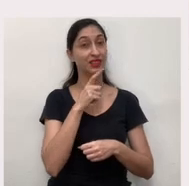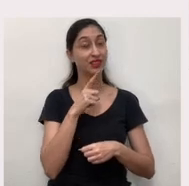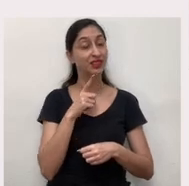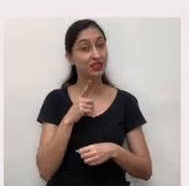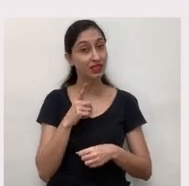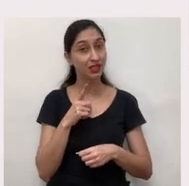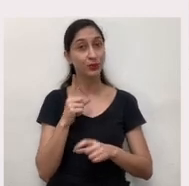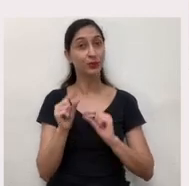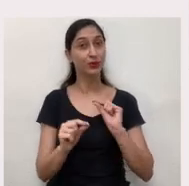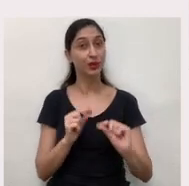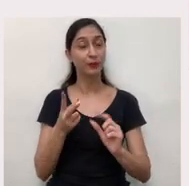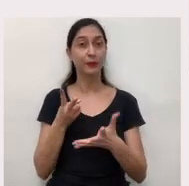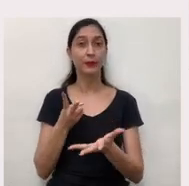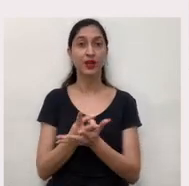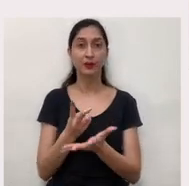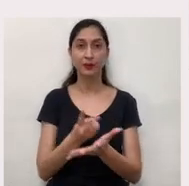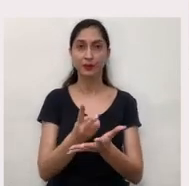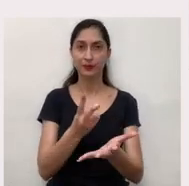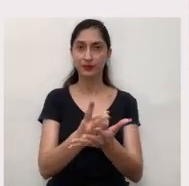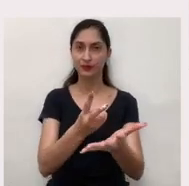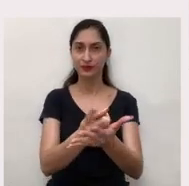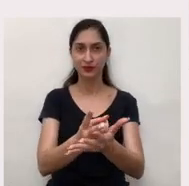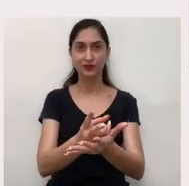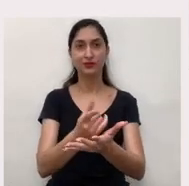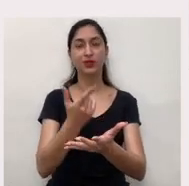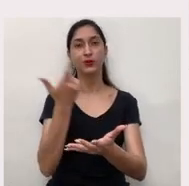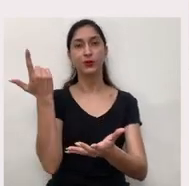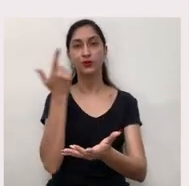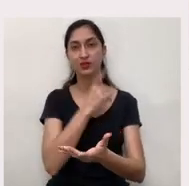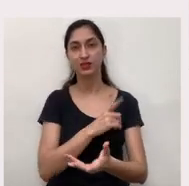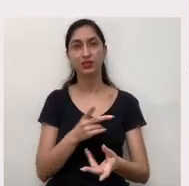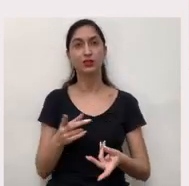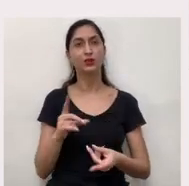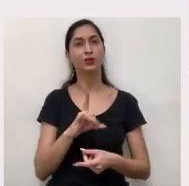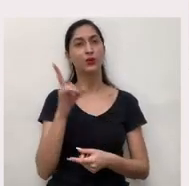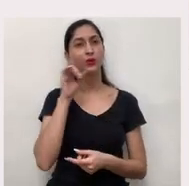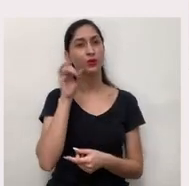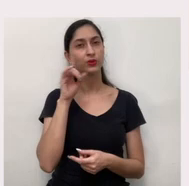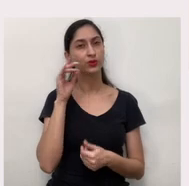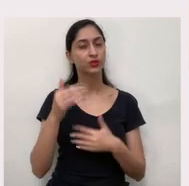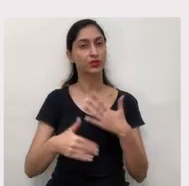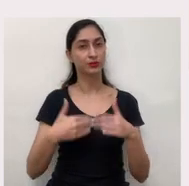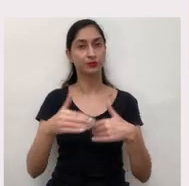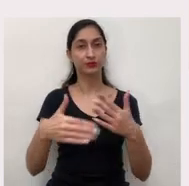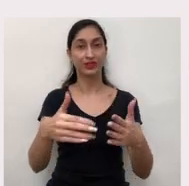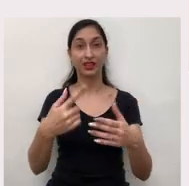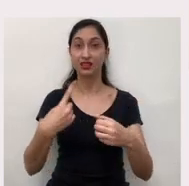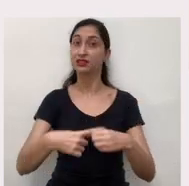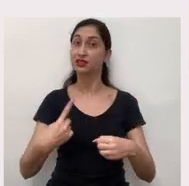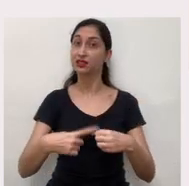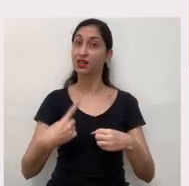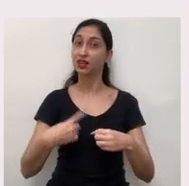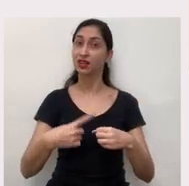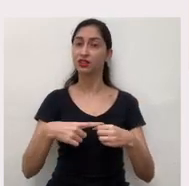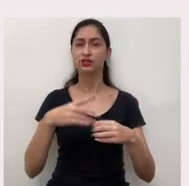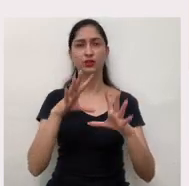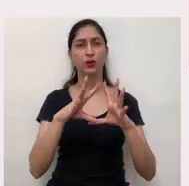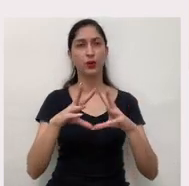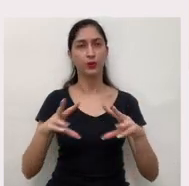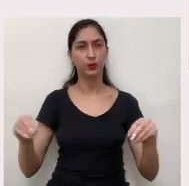entanto, de permanecer em Fílide e passar ali o resto dos dias. A cidade logo se